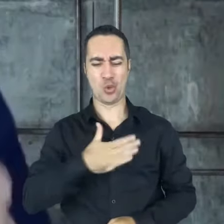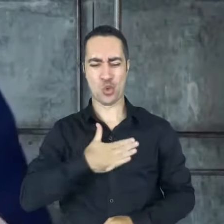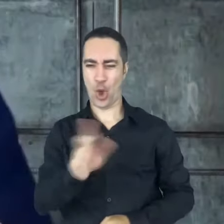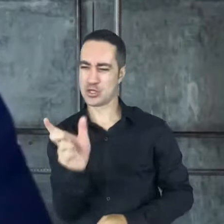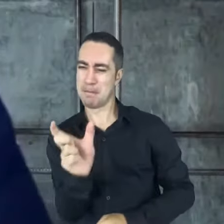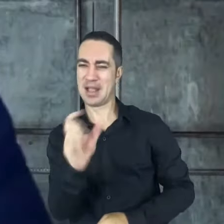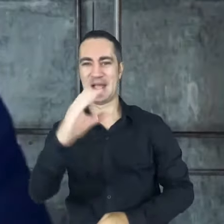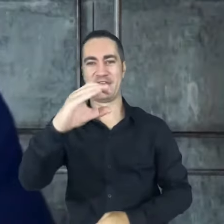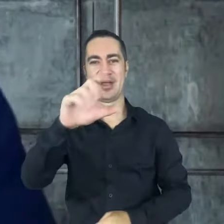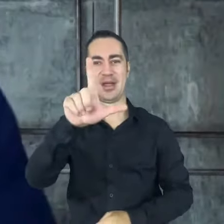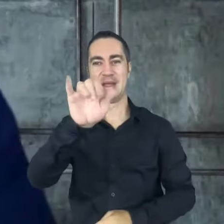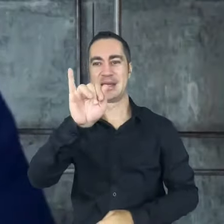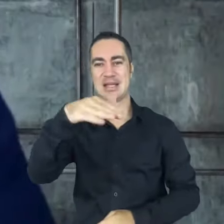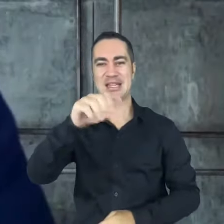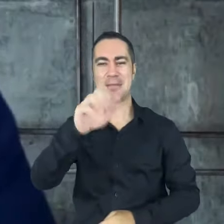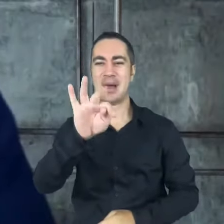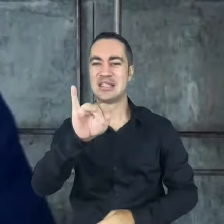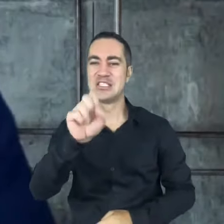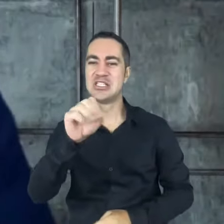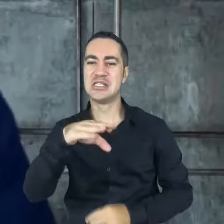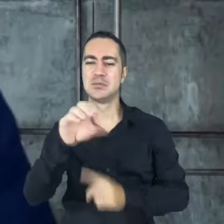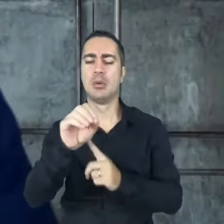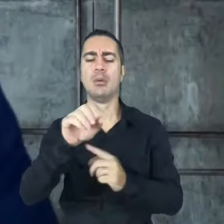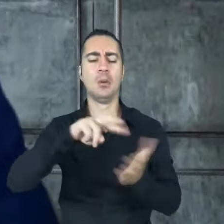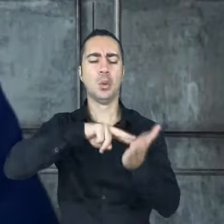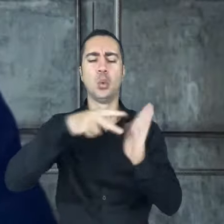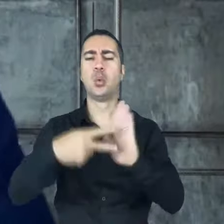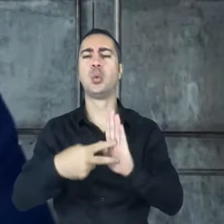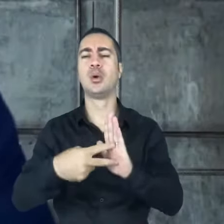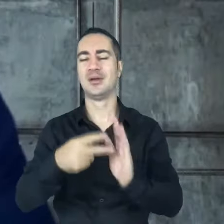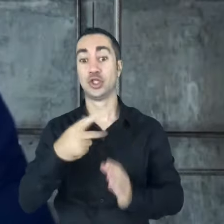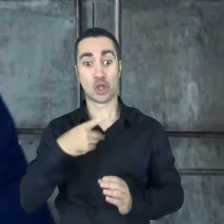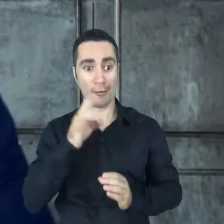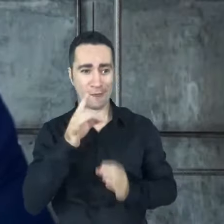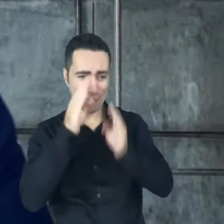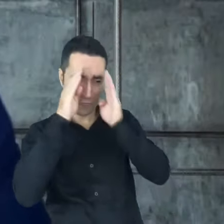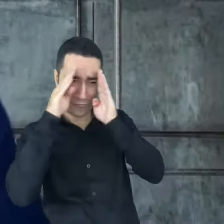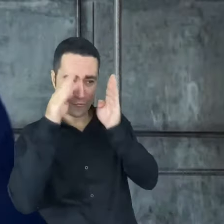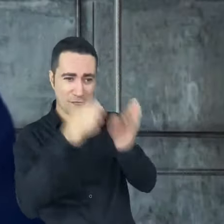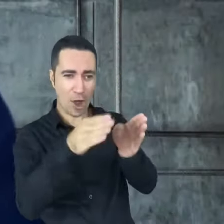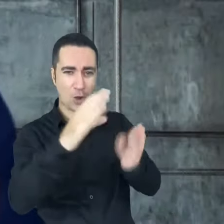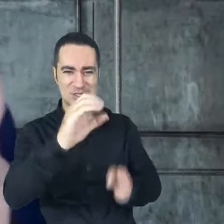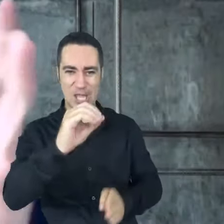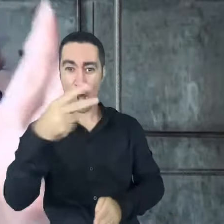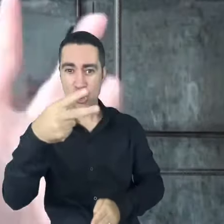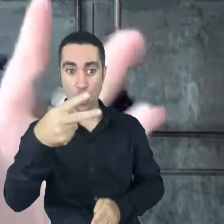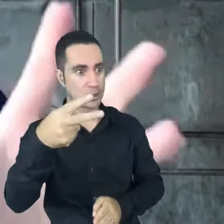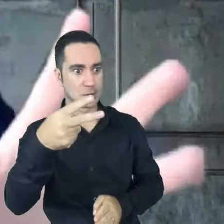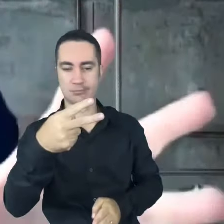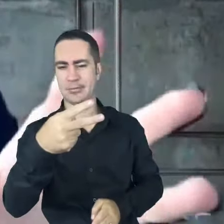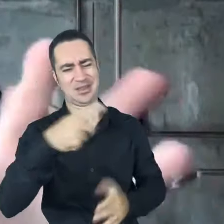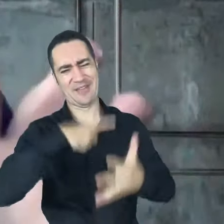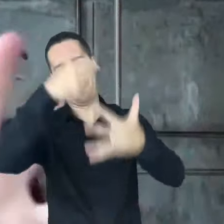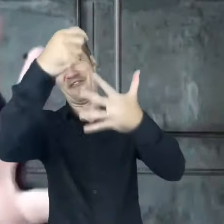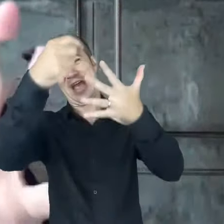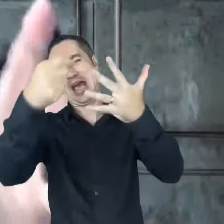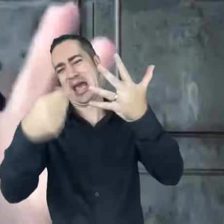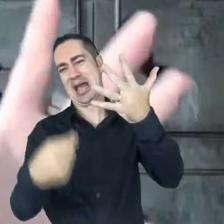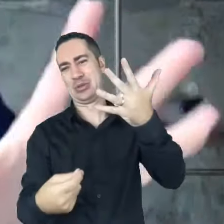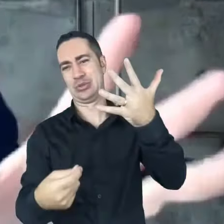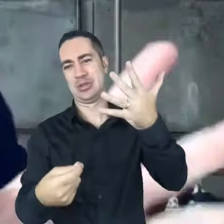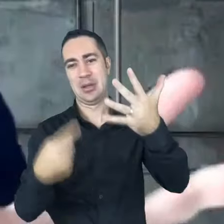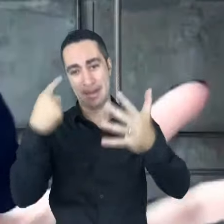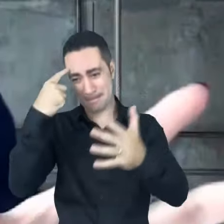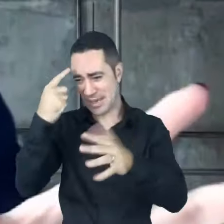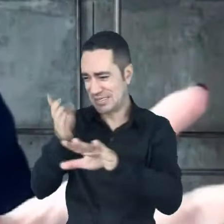um tirar o foco apenas do carbono, né? No sentido de pensar em outras coisas que